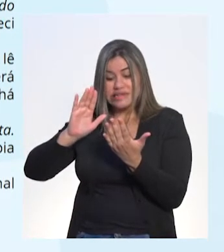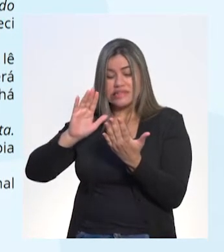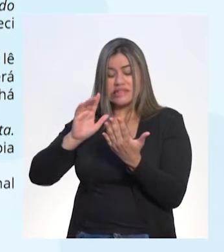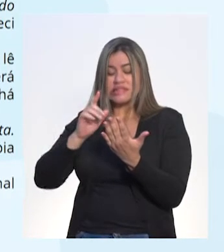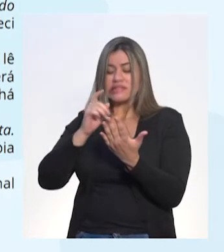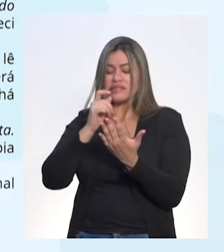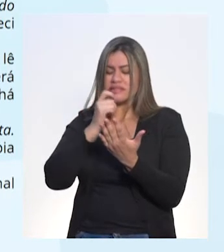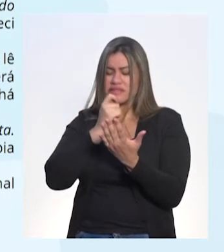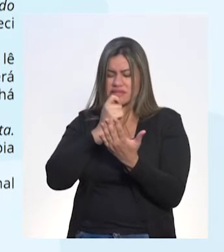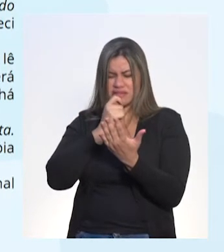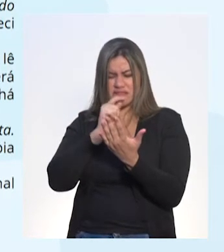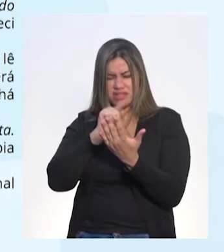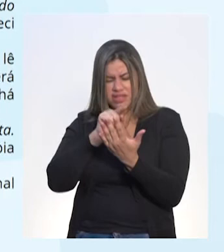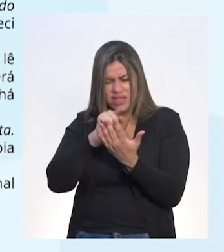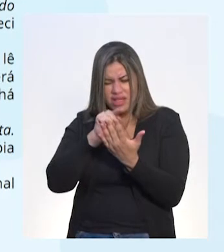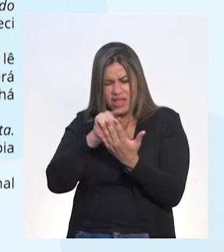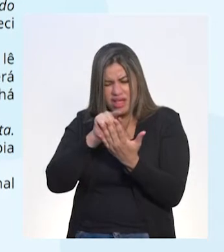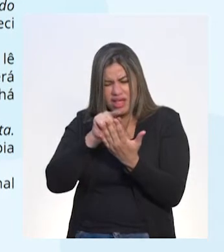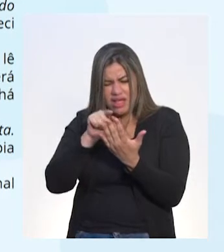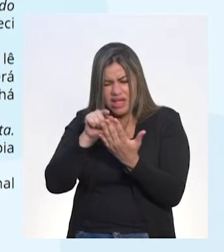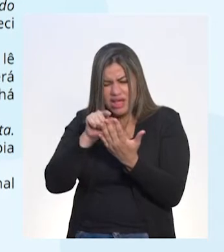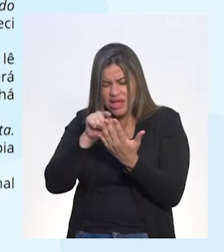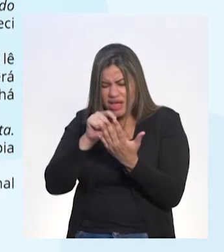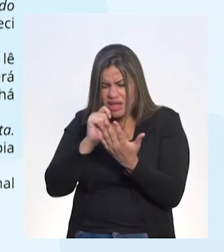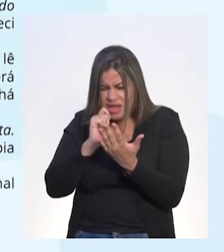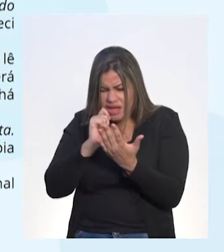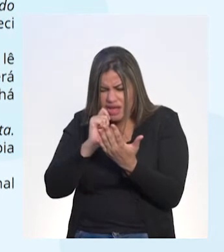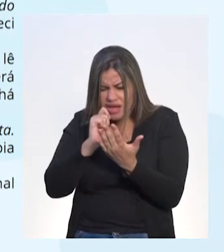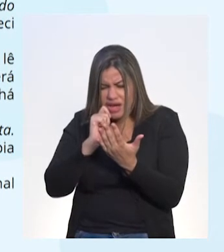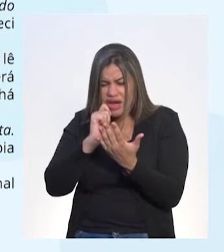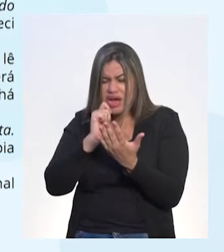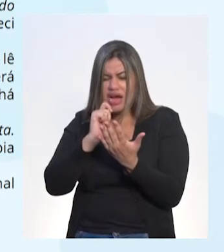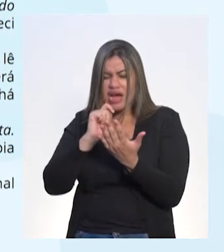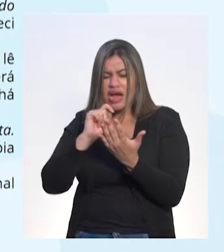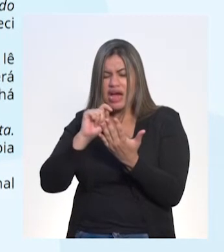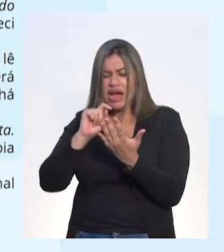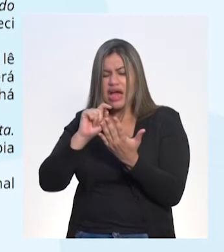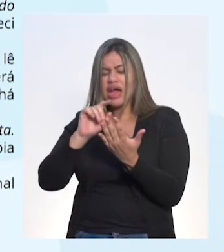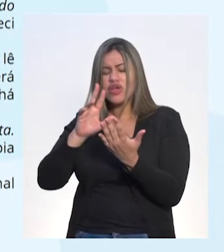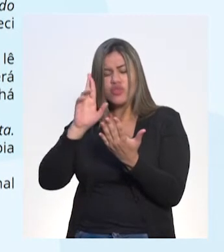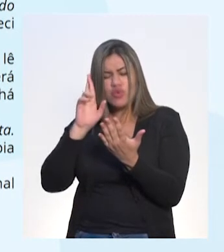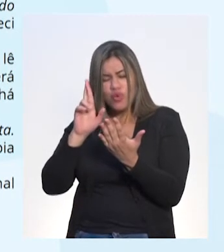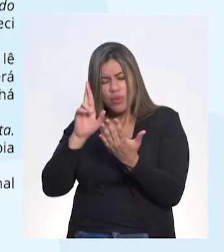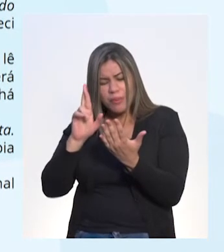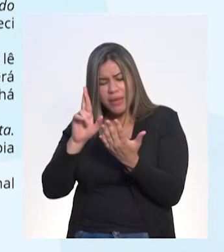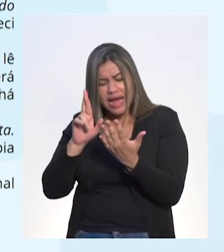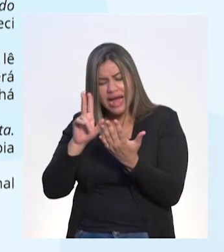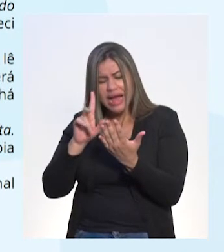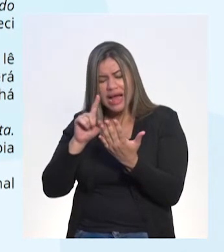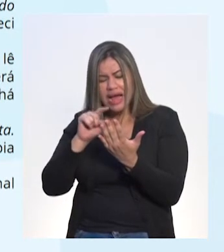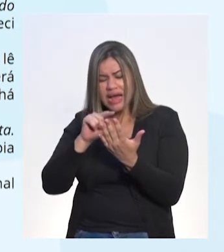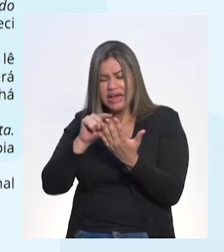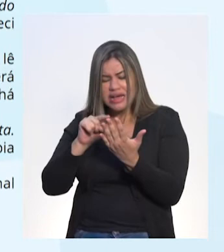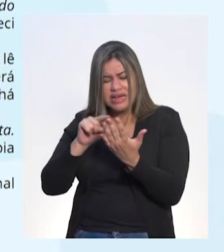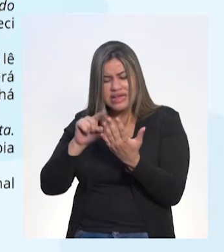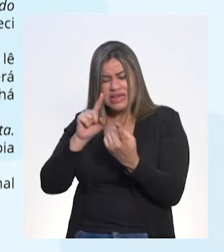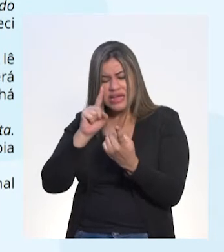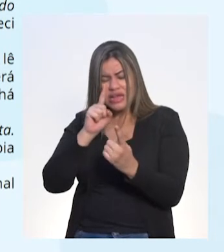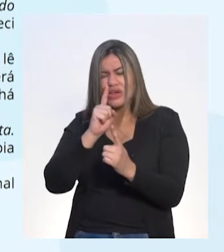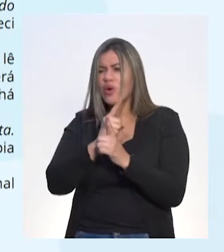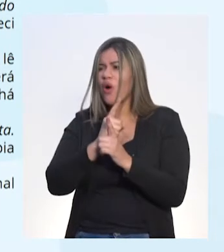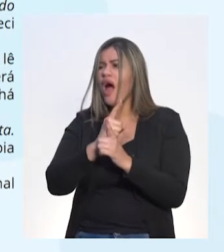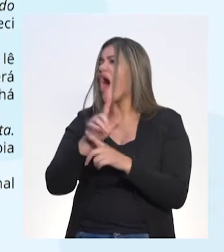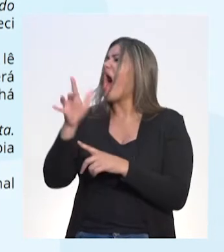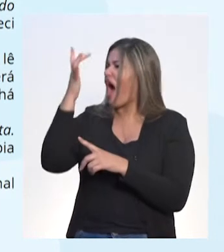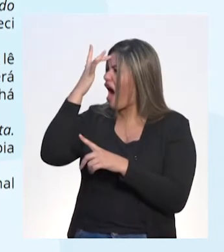Espero que esta lhe encontre... Olha, acho que está marcando o encontro,